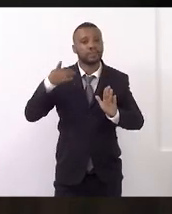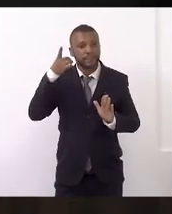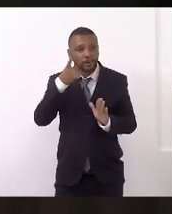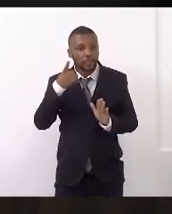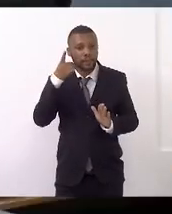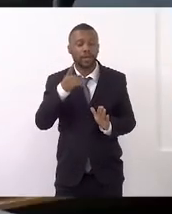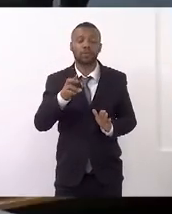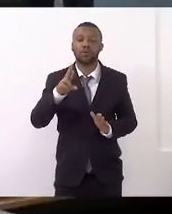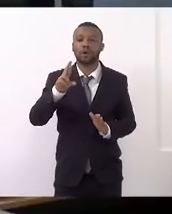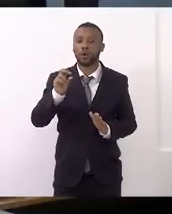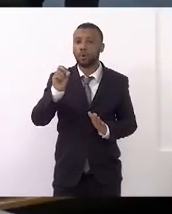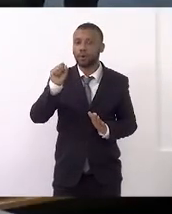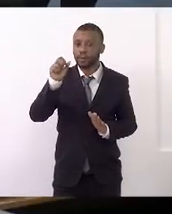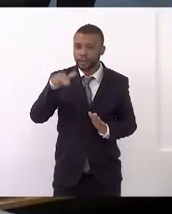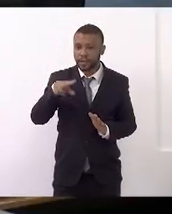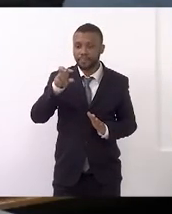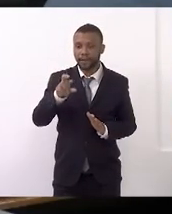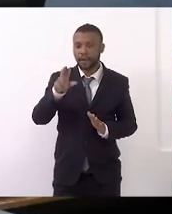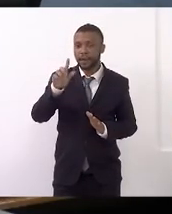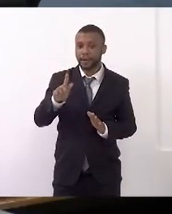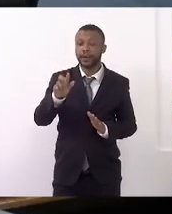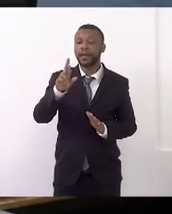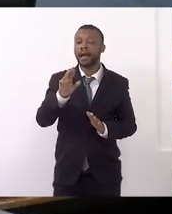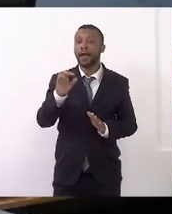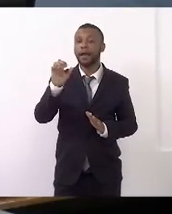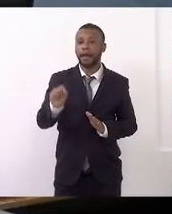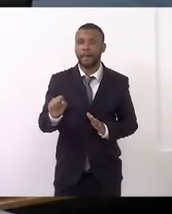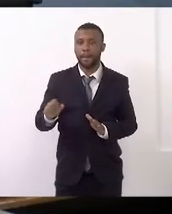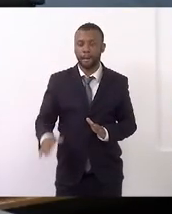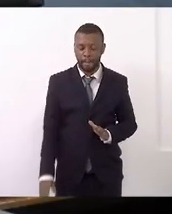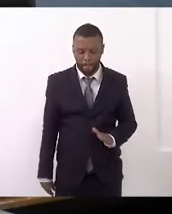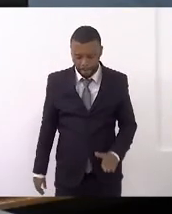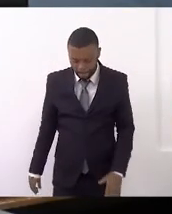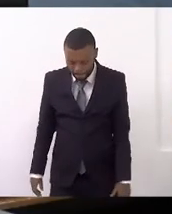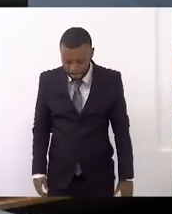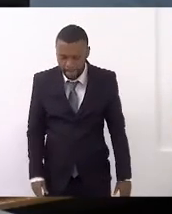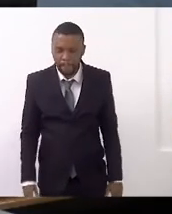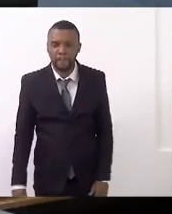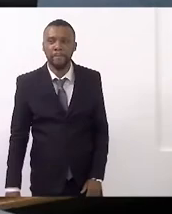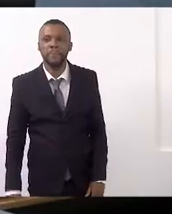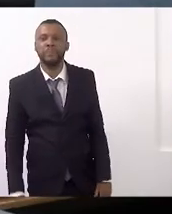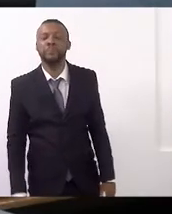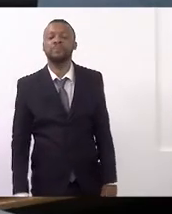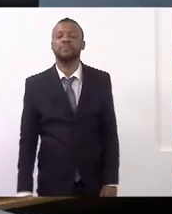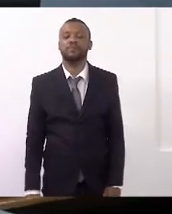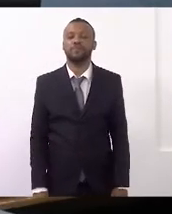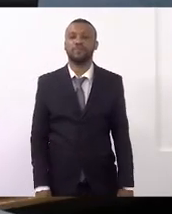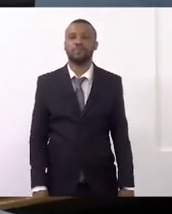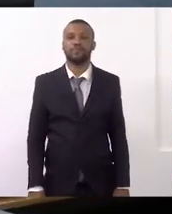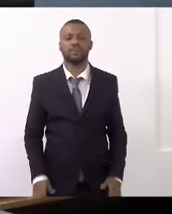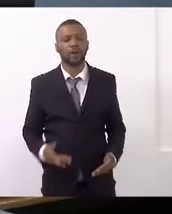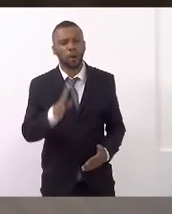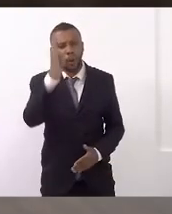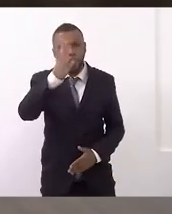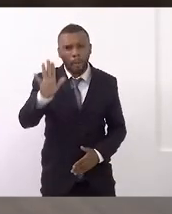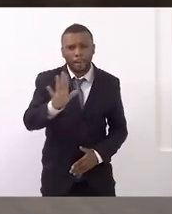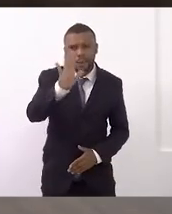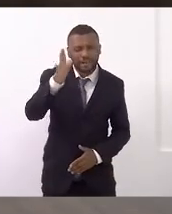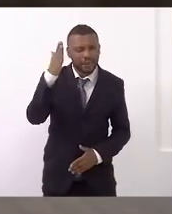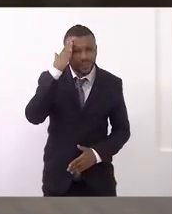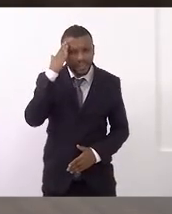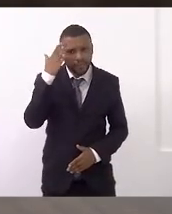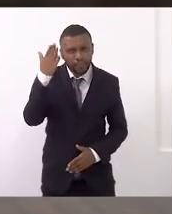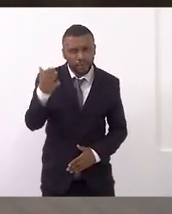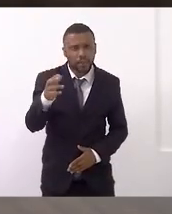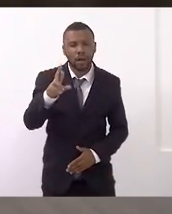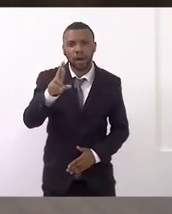Reis. Deputado Rosenberg Reis. É o único que tem esse nome no Brasil, sabia disso, senhor presidente?